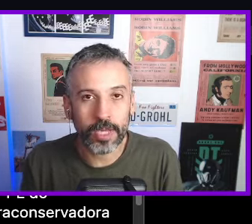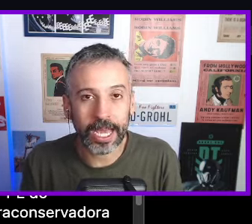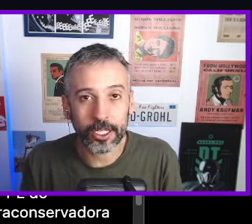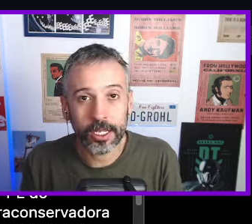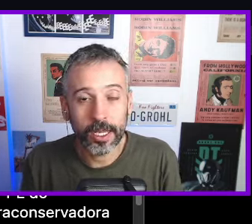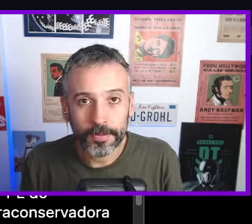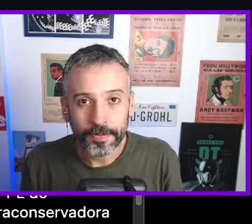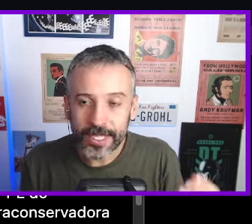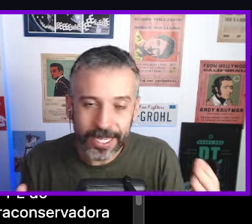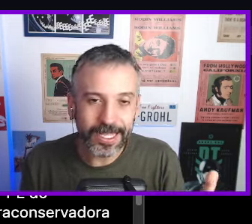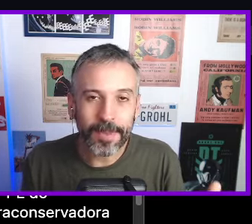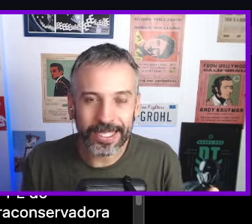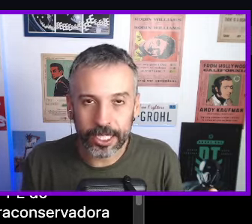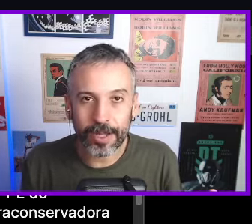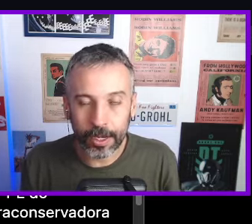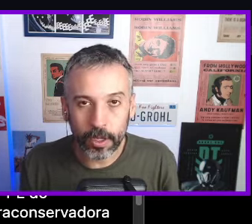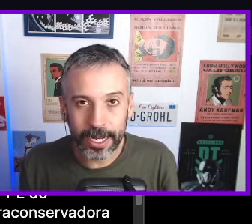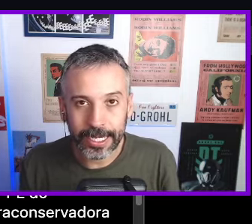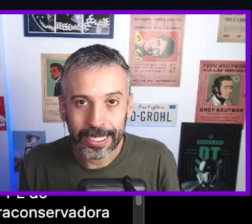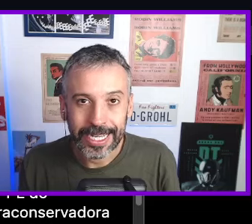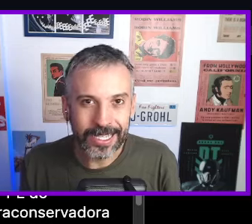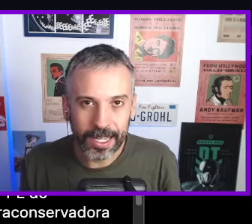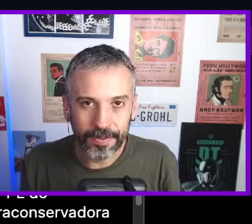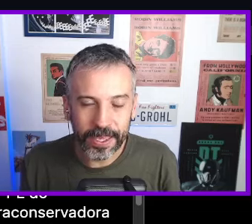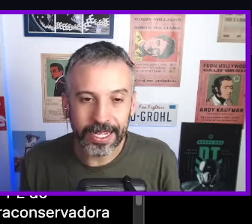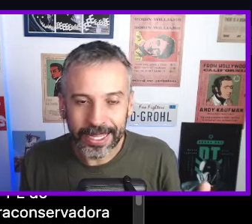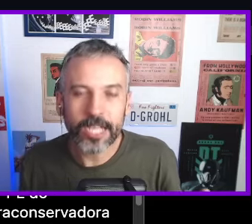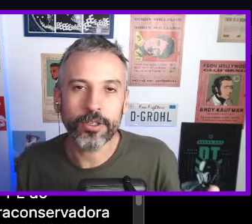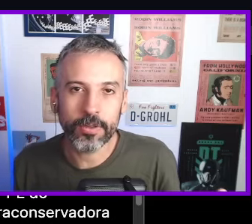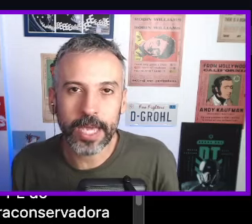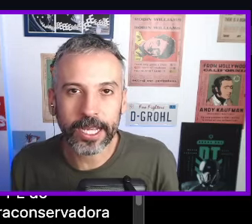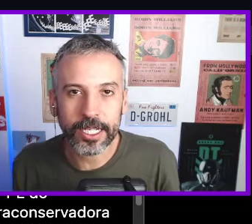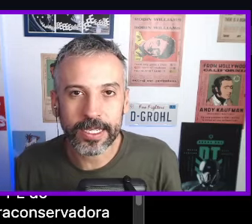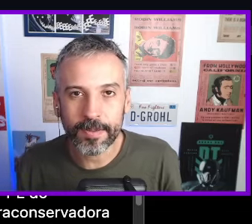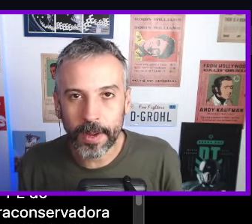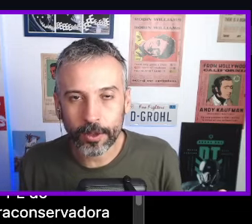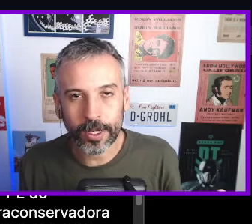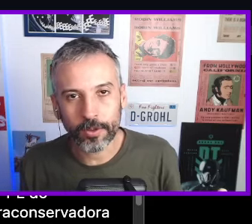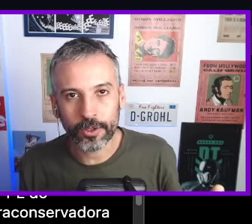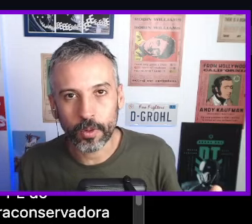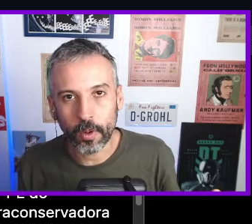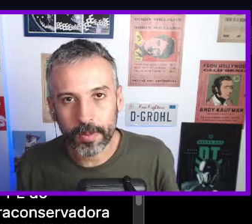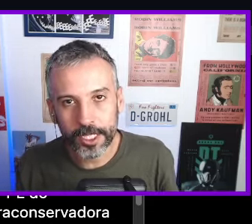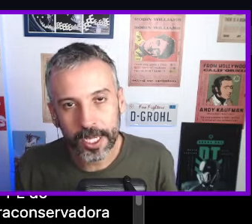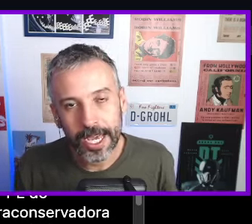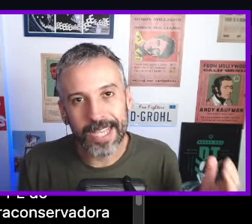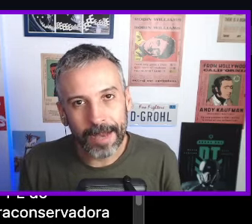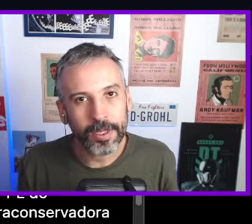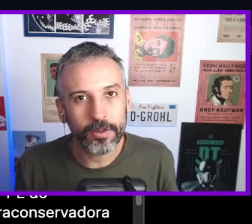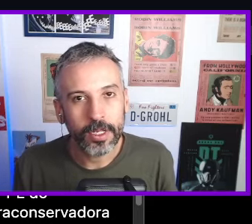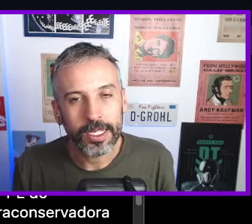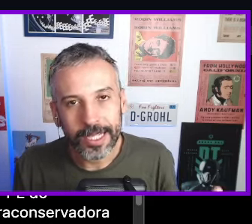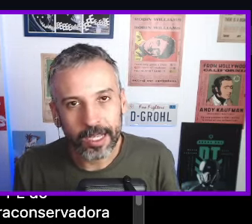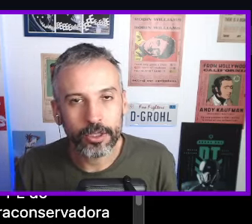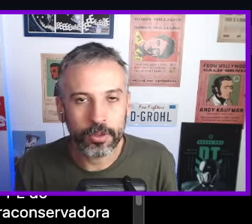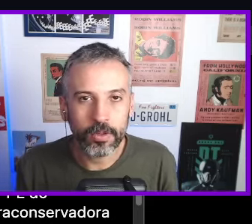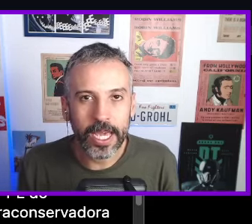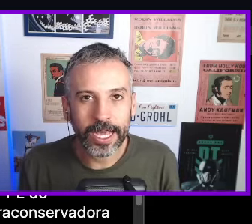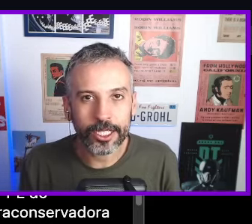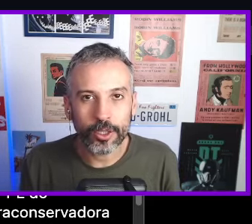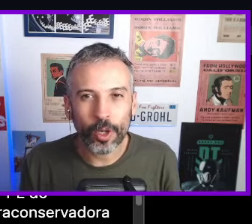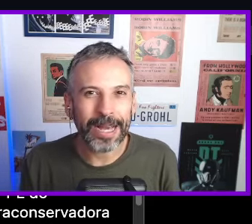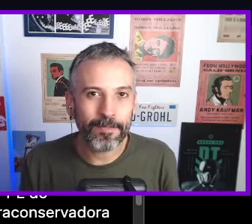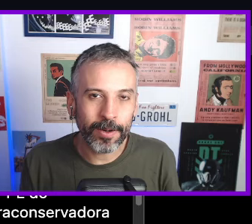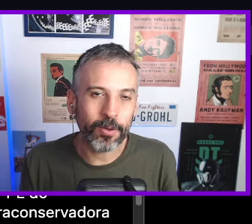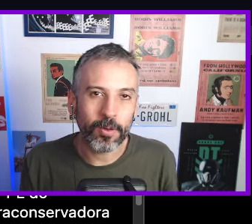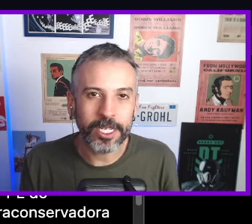ao show do React. Então, você que está me assistindo agora, sexta-feira tem show do React em São Paulo no Acústico Comedy e sábado tem show